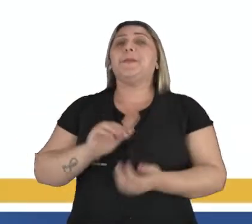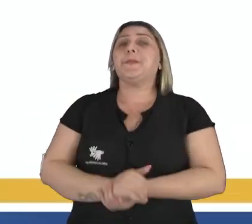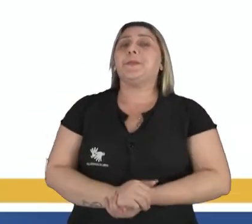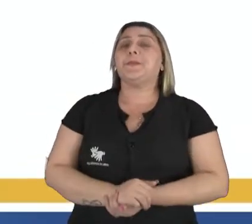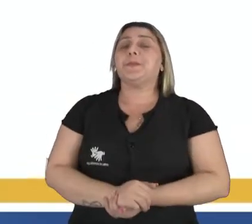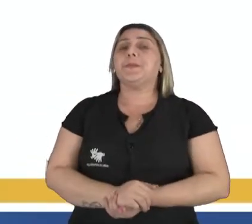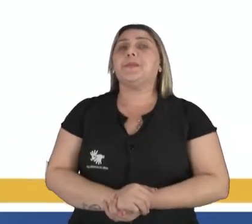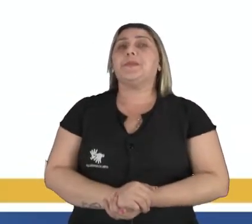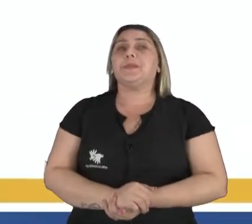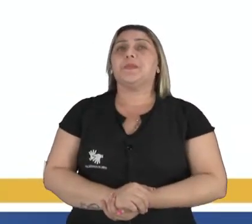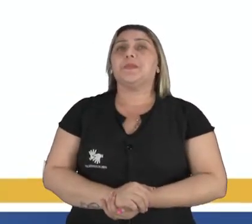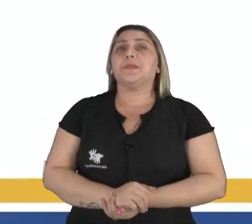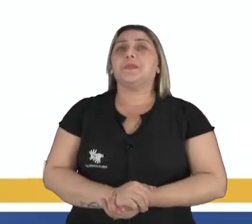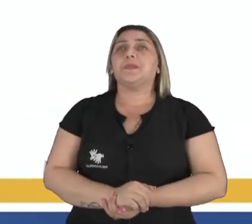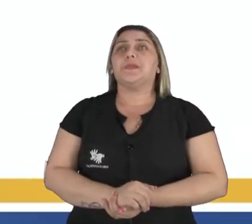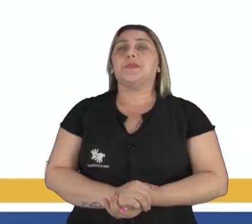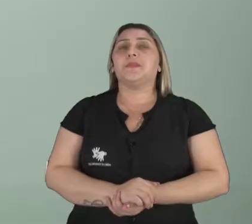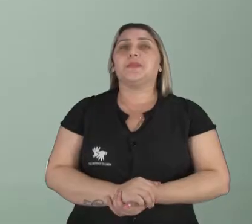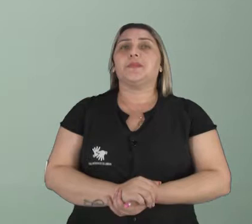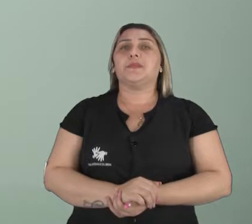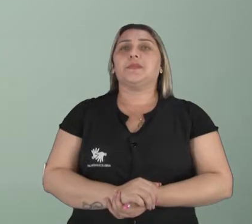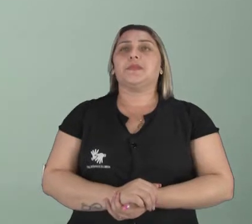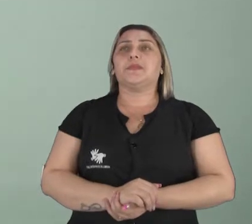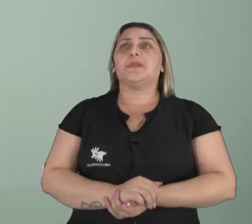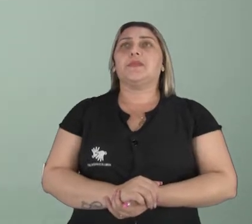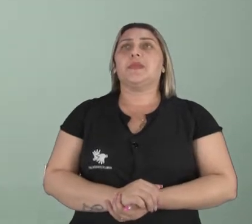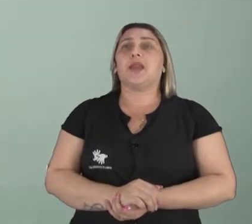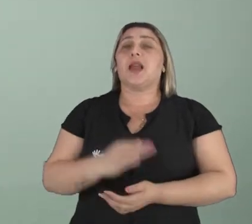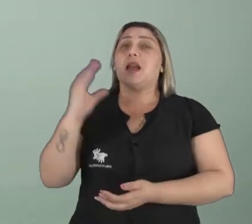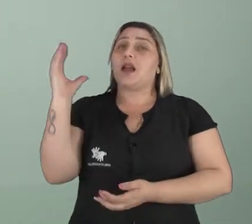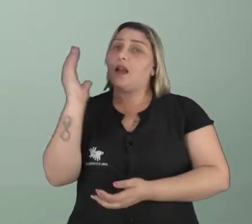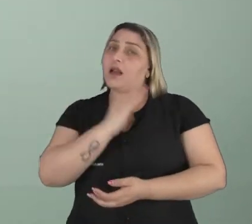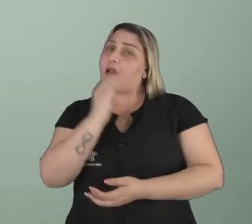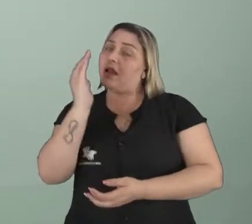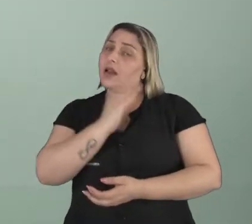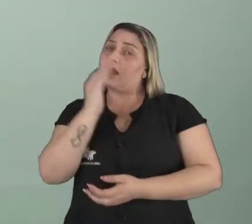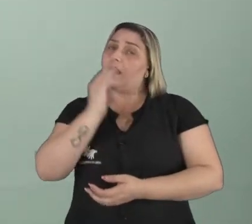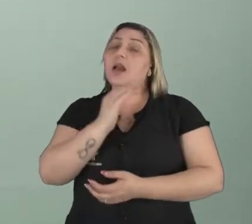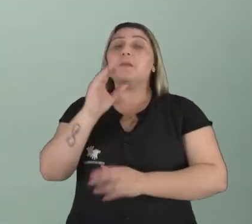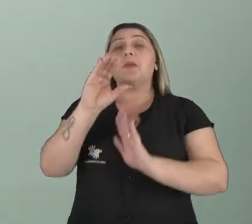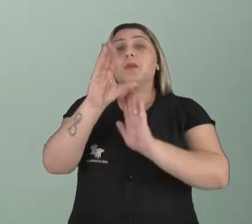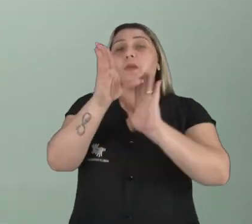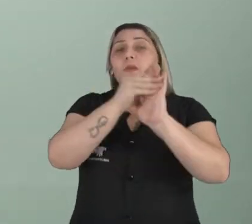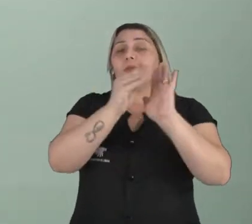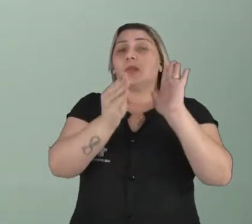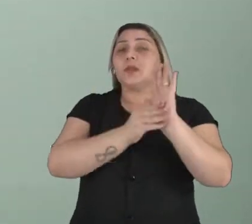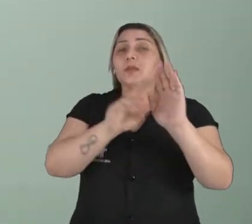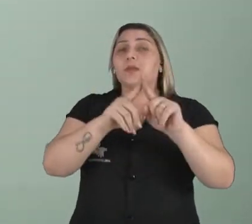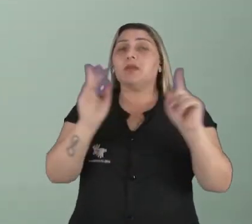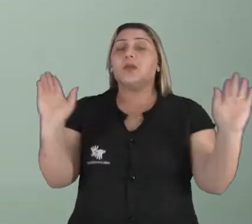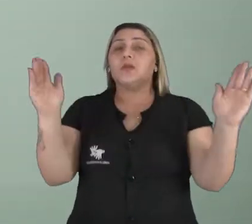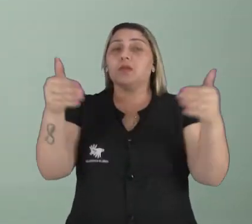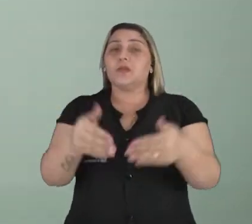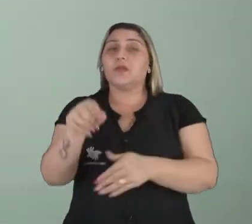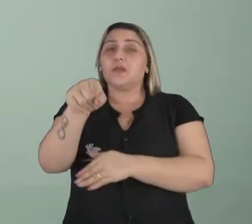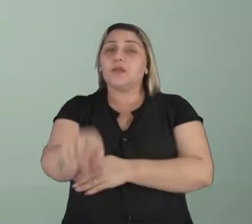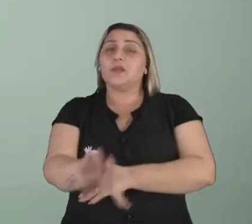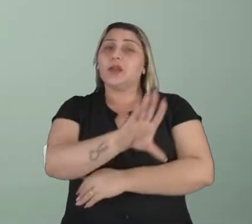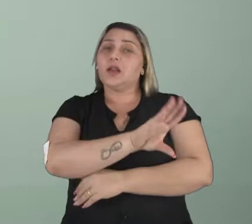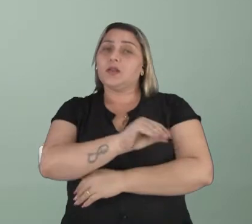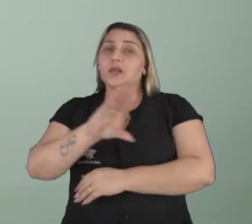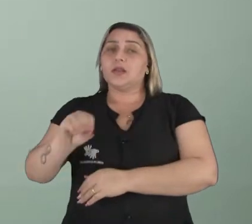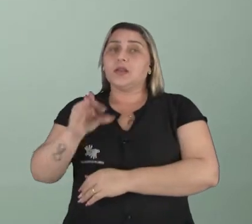então gente é todos esses tópico a gente vai ver de forma rápida né mas o nosso Foco a ser adolescente